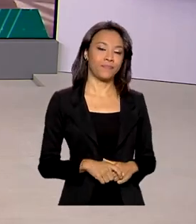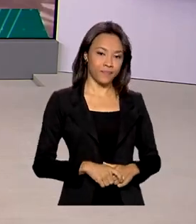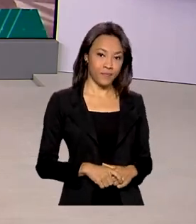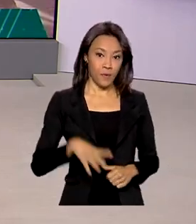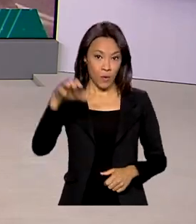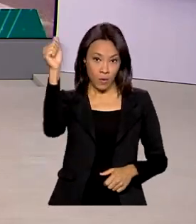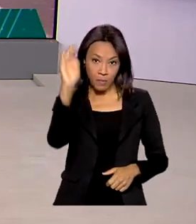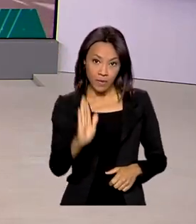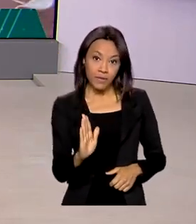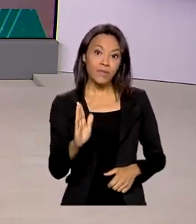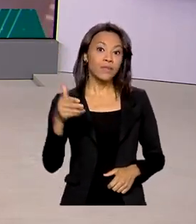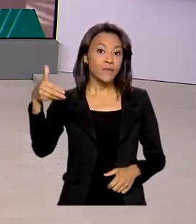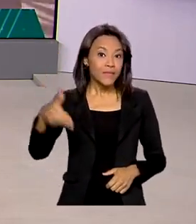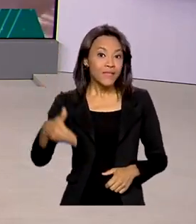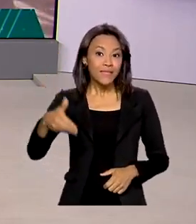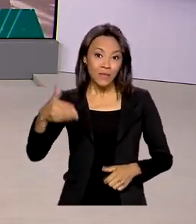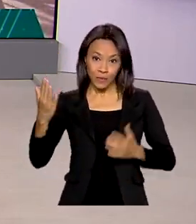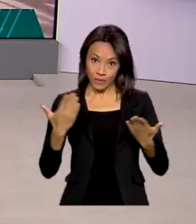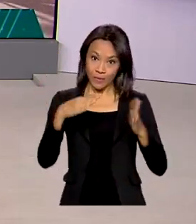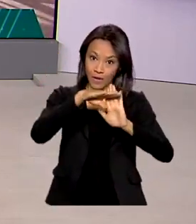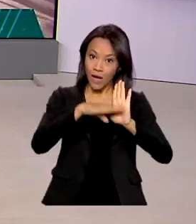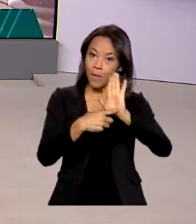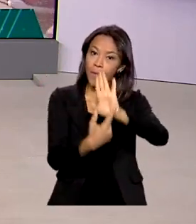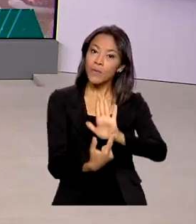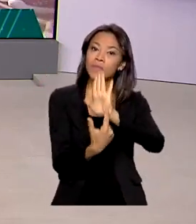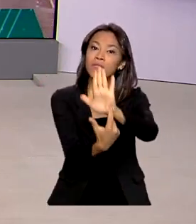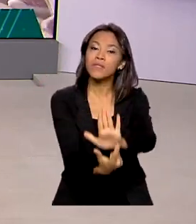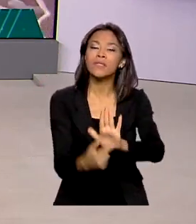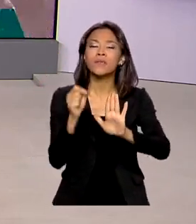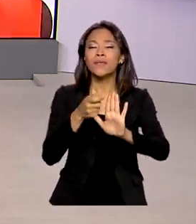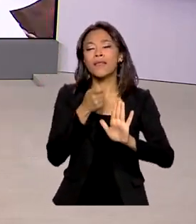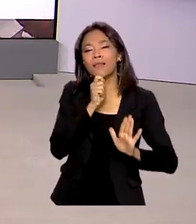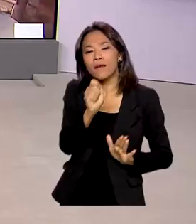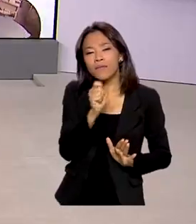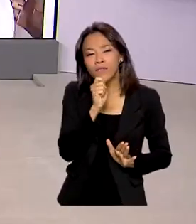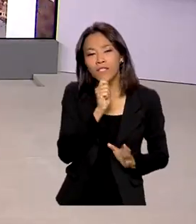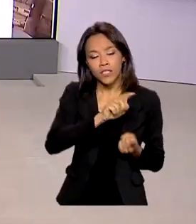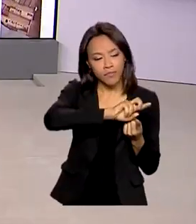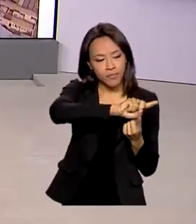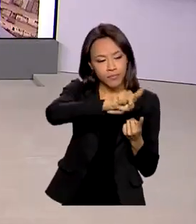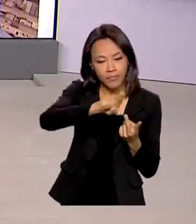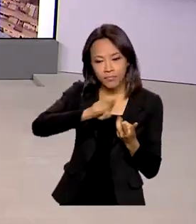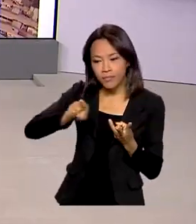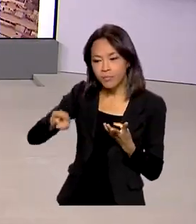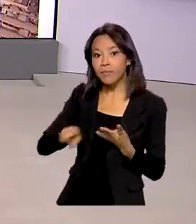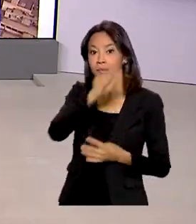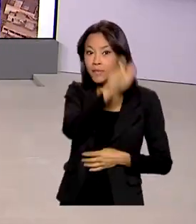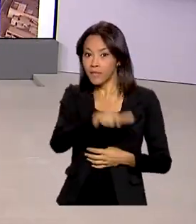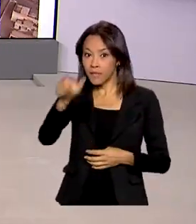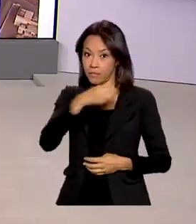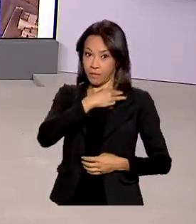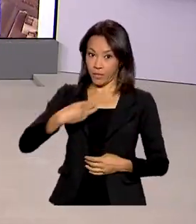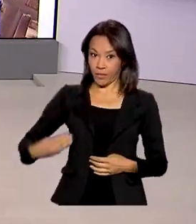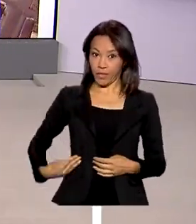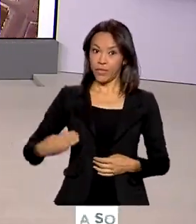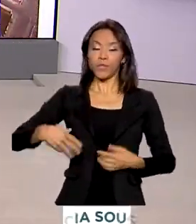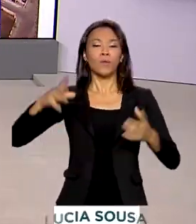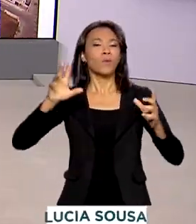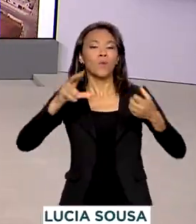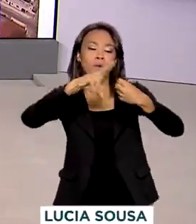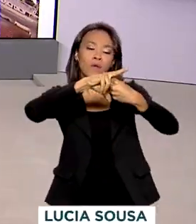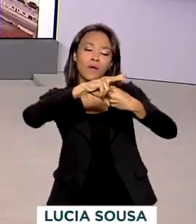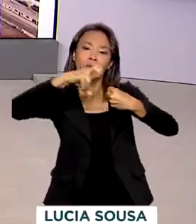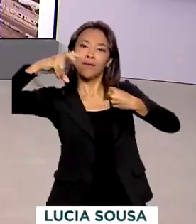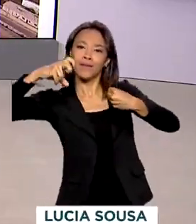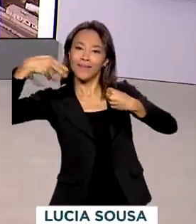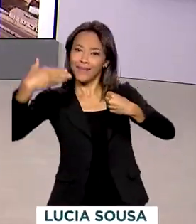e o Brasil em dia está exibindo os principais trechos das entrevistas de ministros ao programa de rádio A Voz do Brasil que